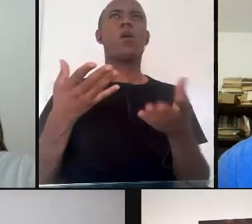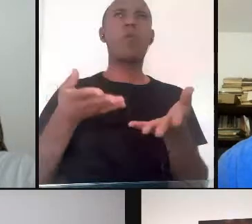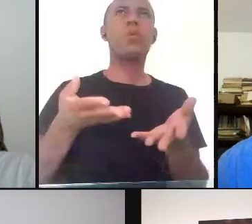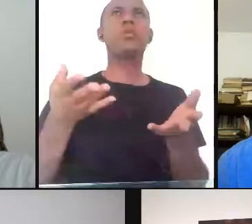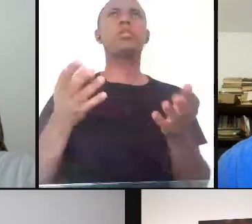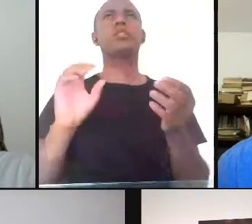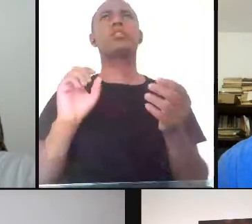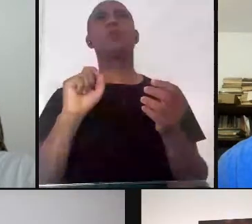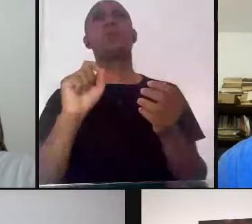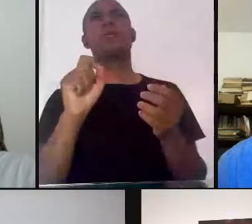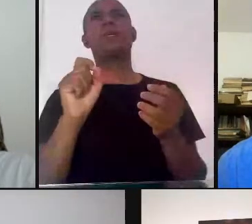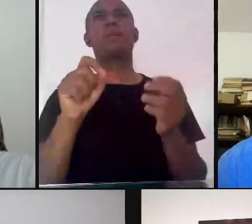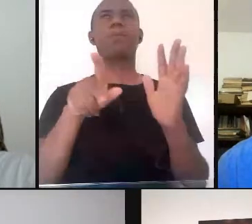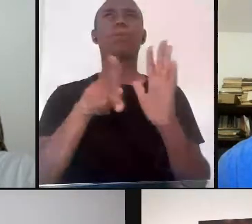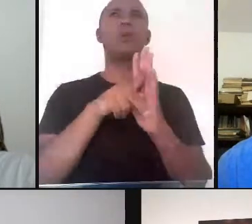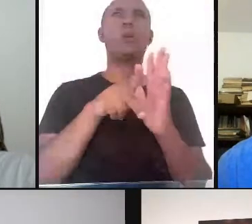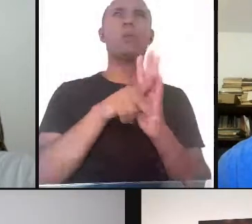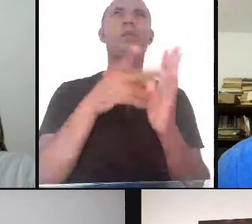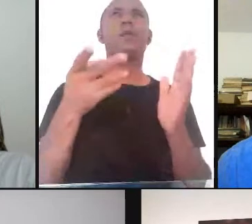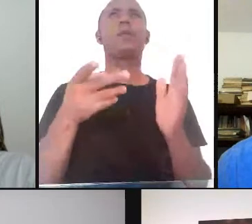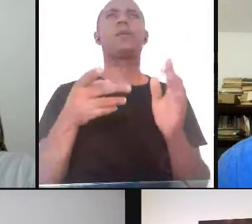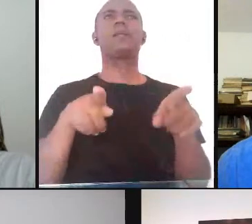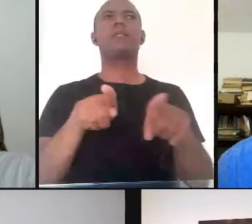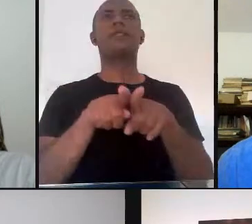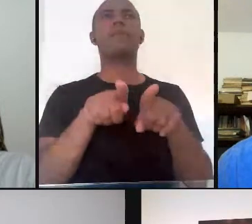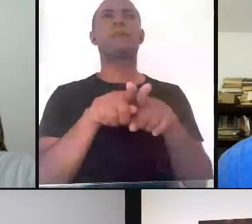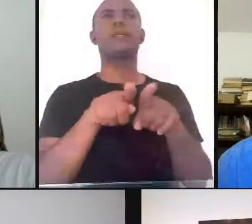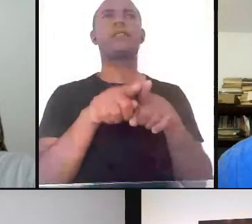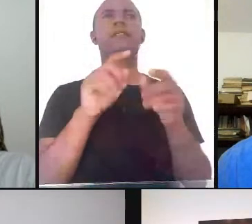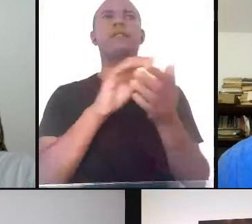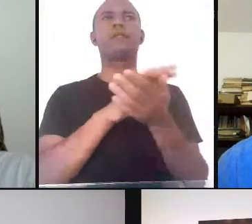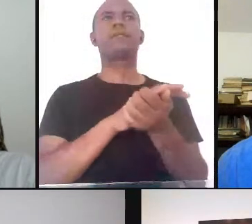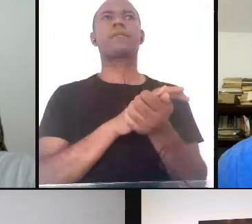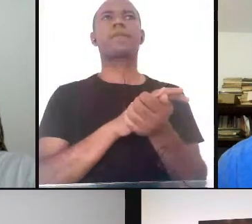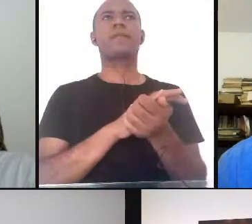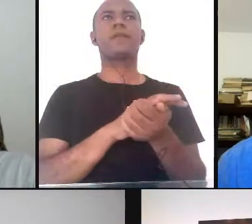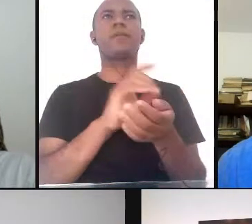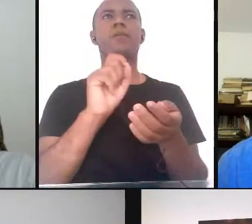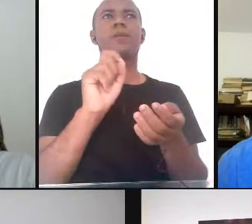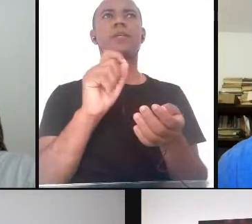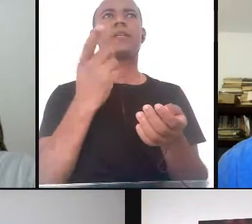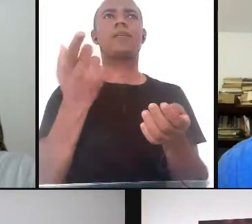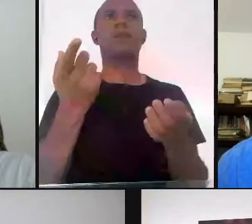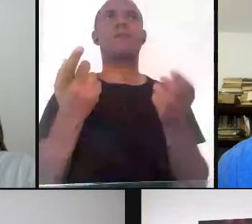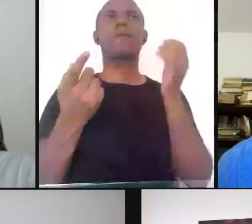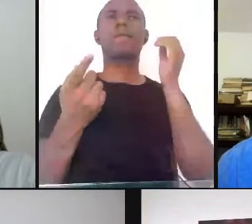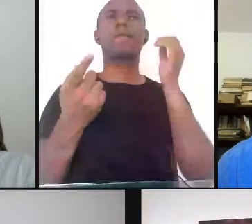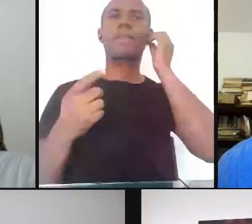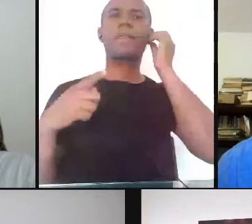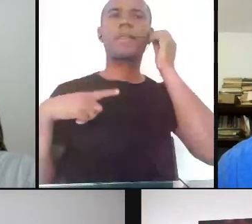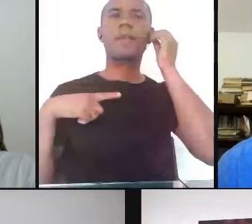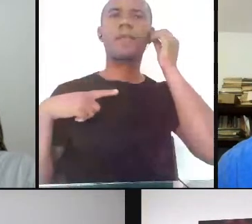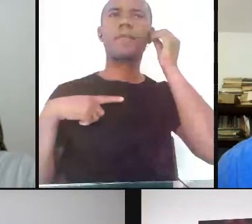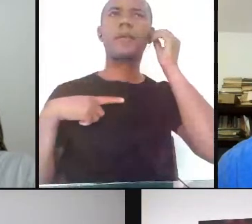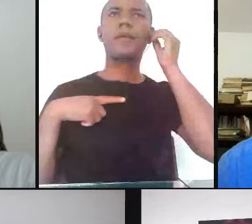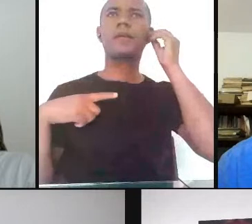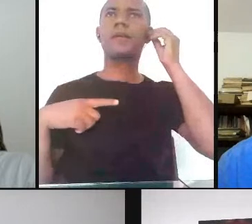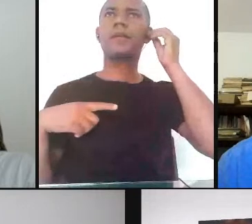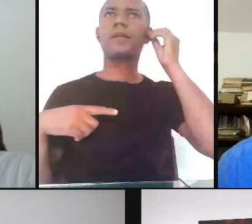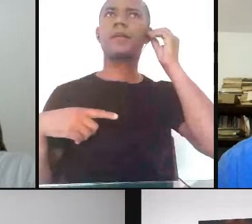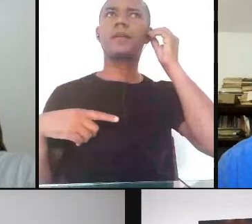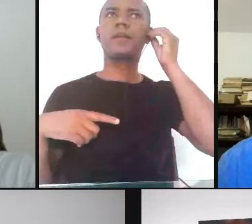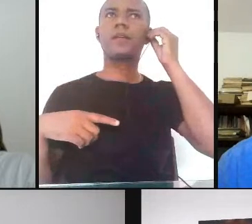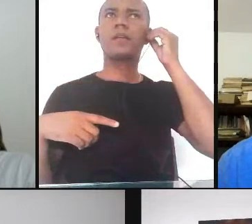da forma como tá colocado. Mas eu acredito que existe essa nação, respondendo assim, e que essa